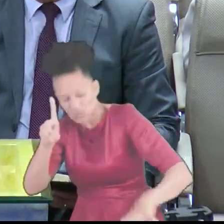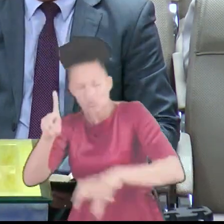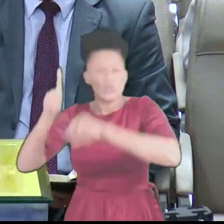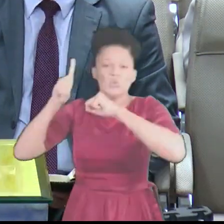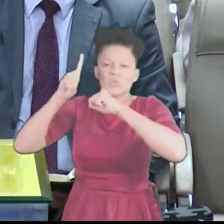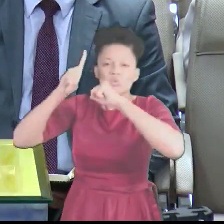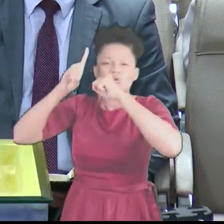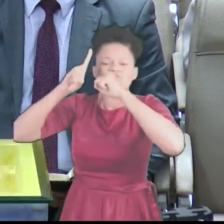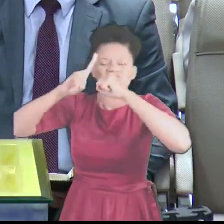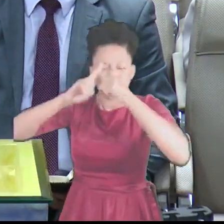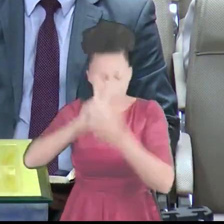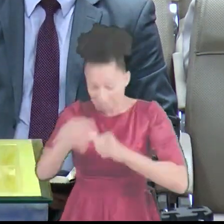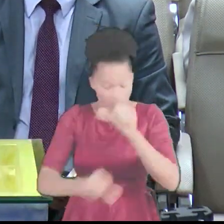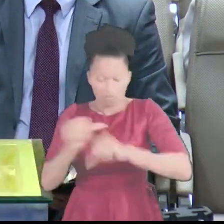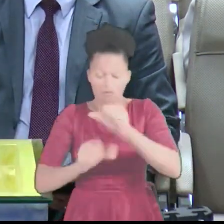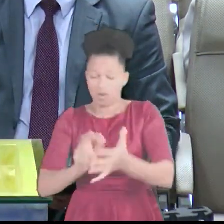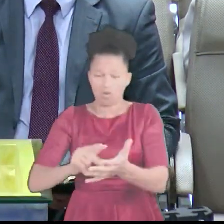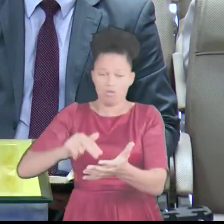Deus.